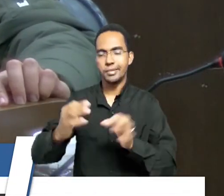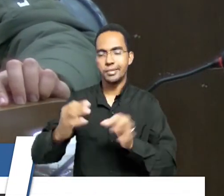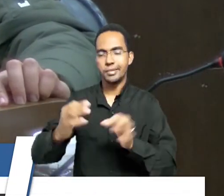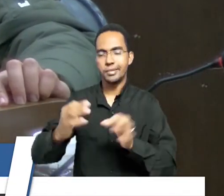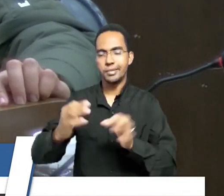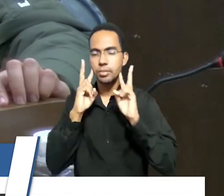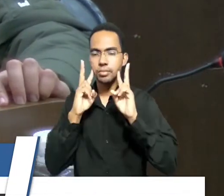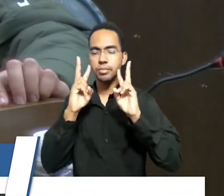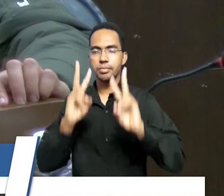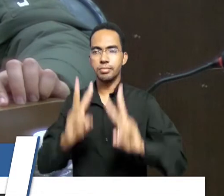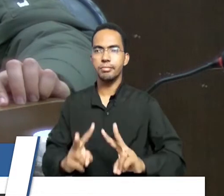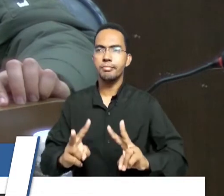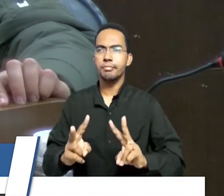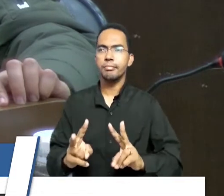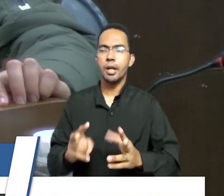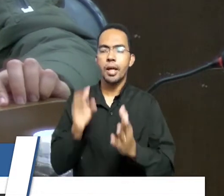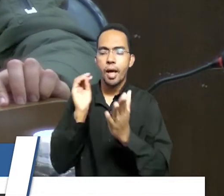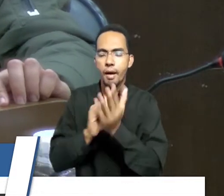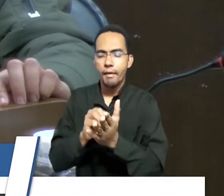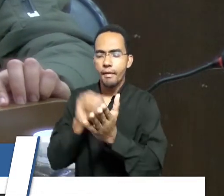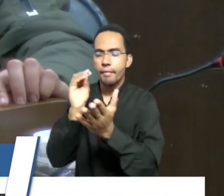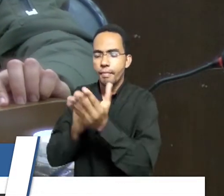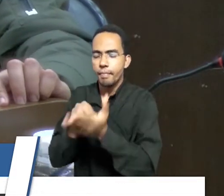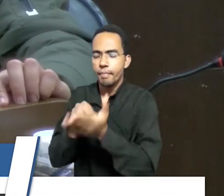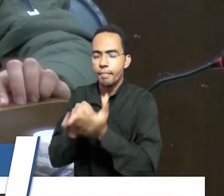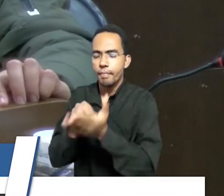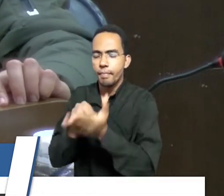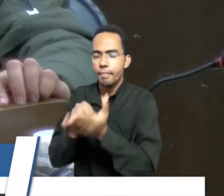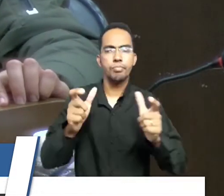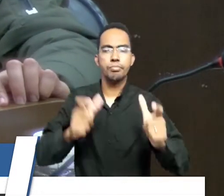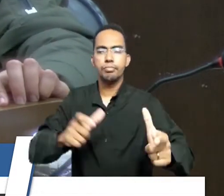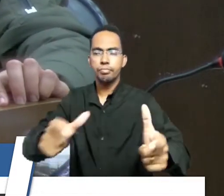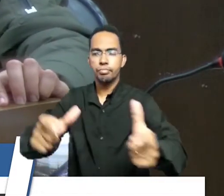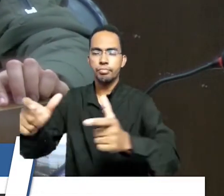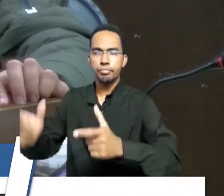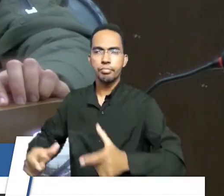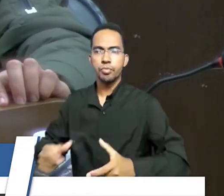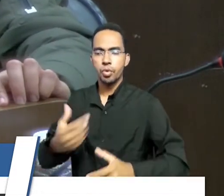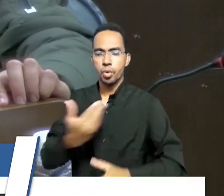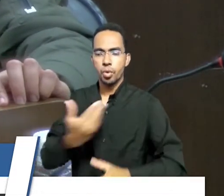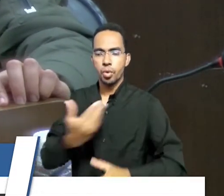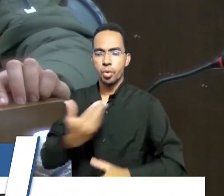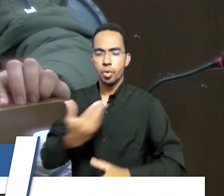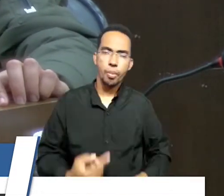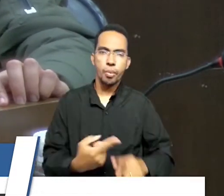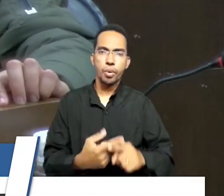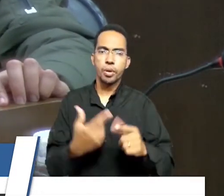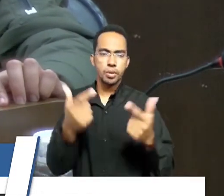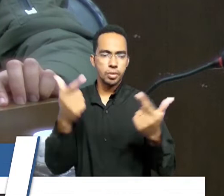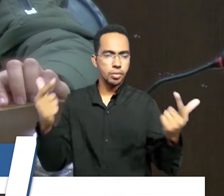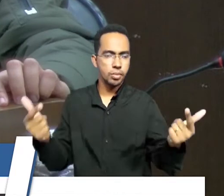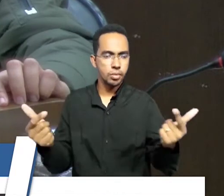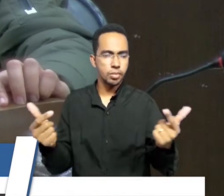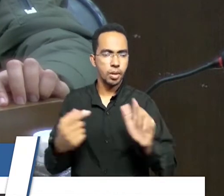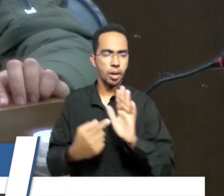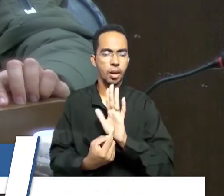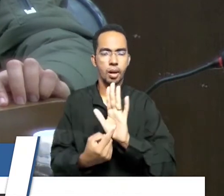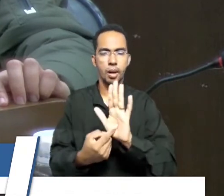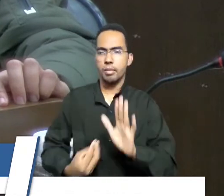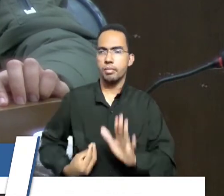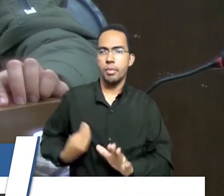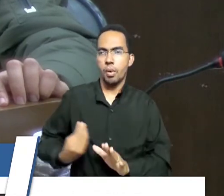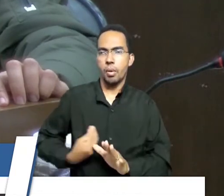carência dos espaços públicos, porque não tem a presença de um agente